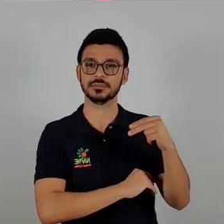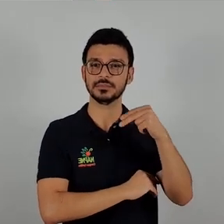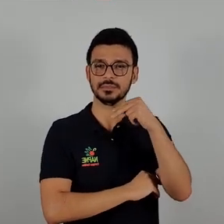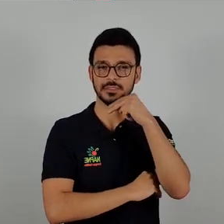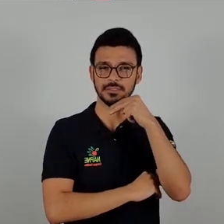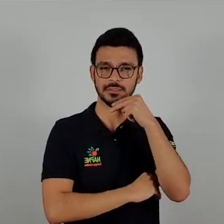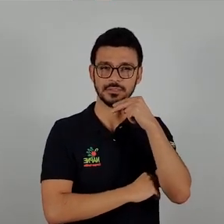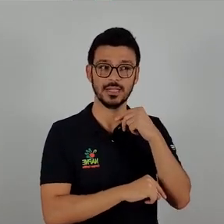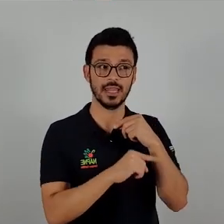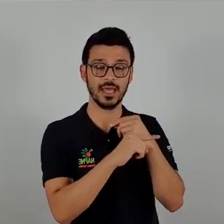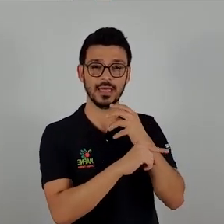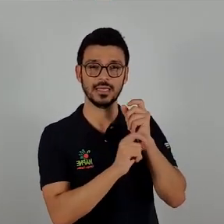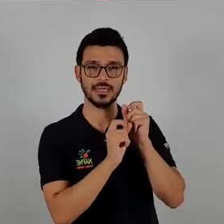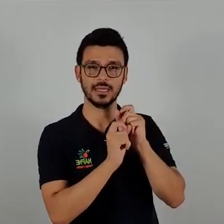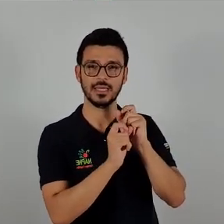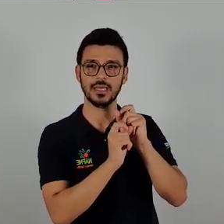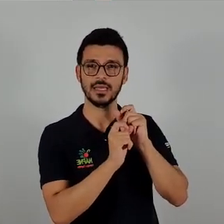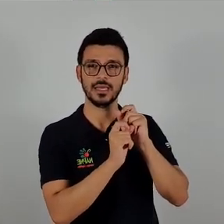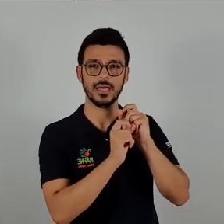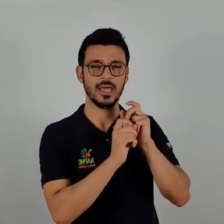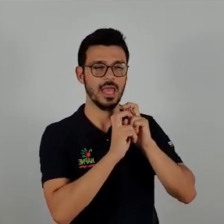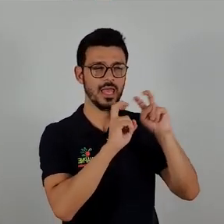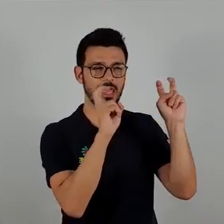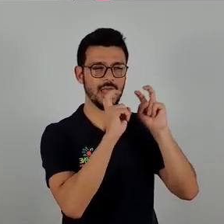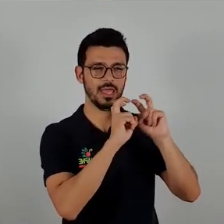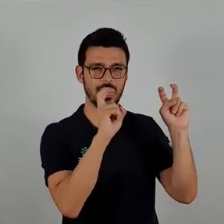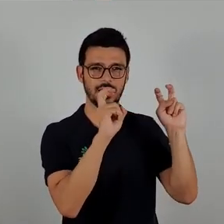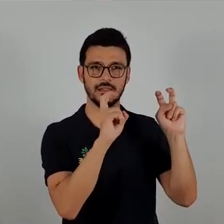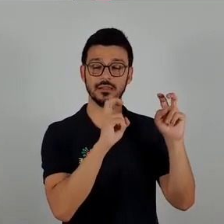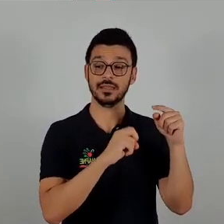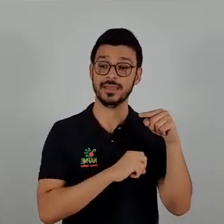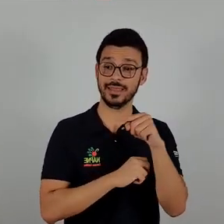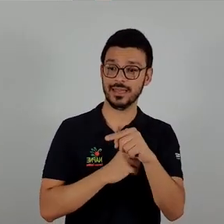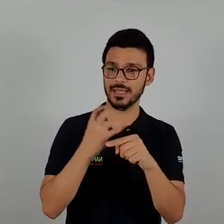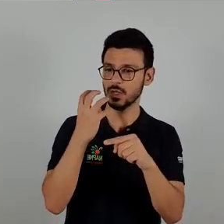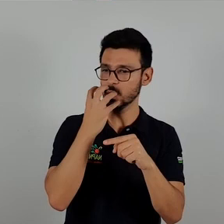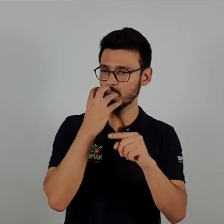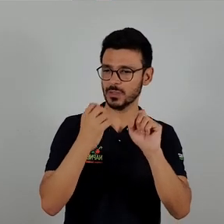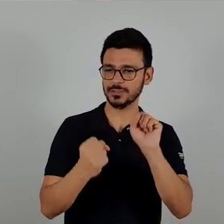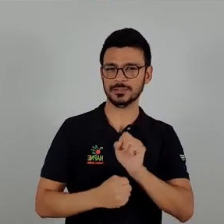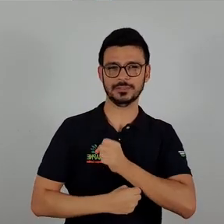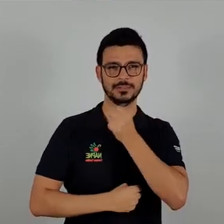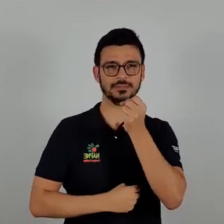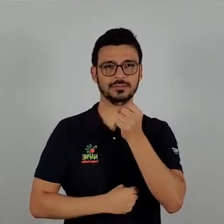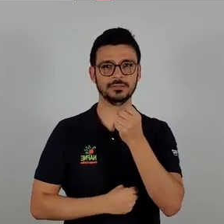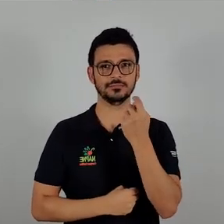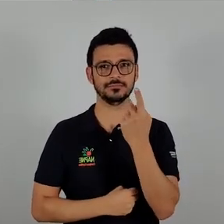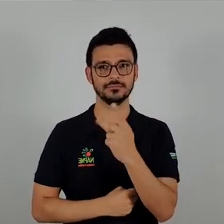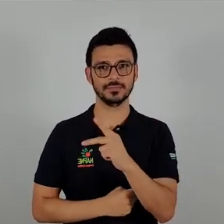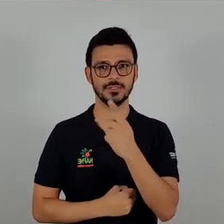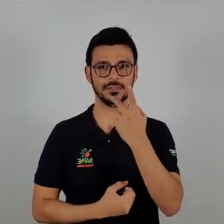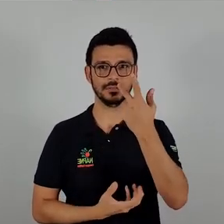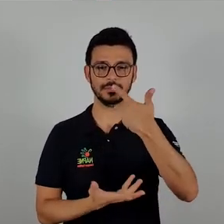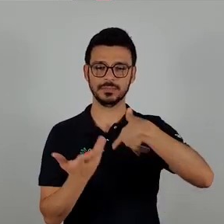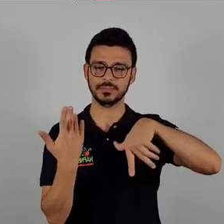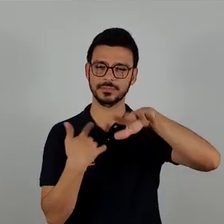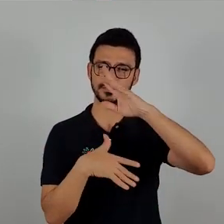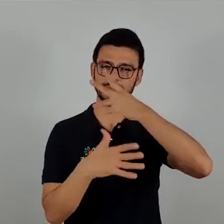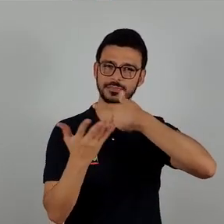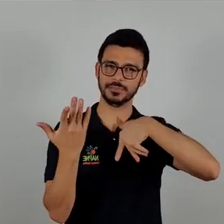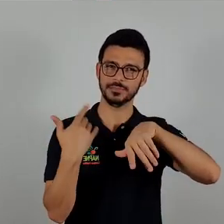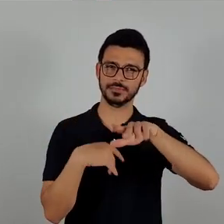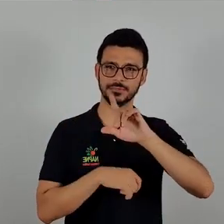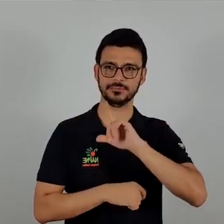Nossa língua, a língua dos pacientes tem um mapa, então a gente usa ela como uma referência interessante, né? O fígado e a vesícula estão sempre marcados mais